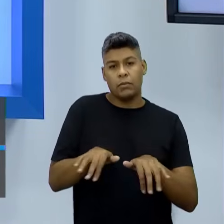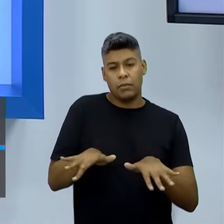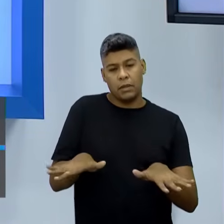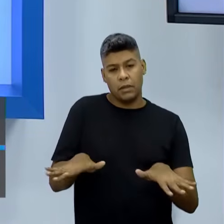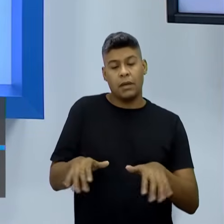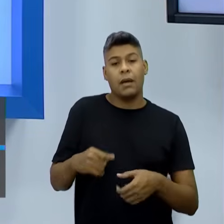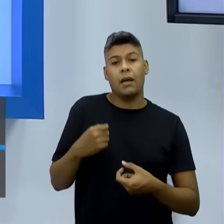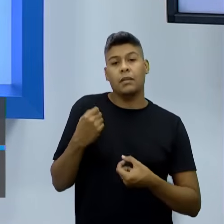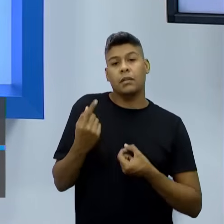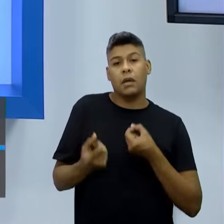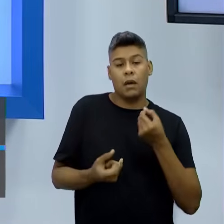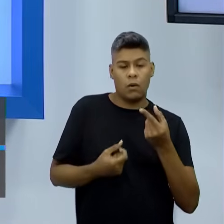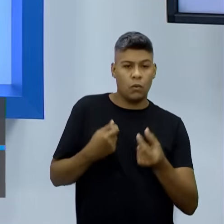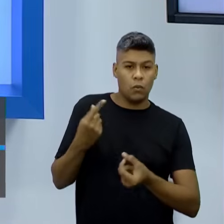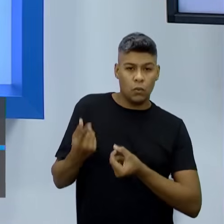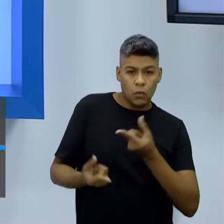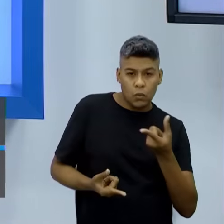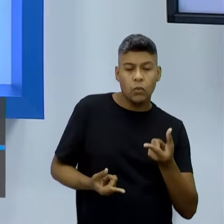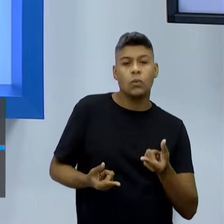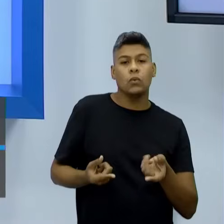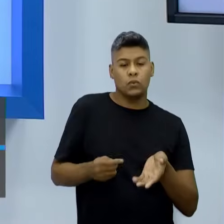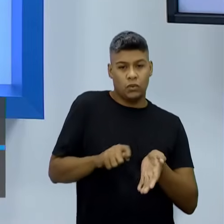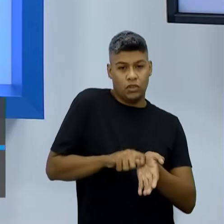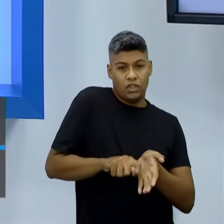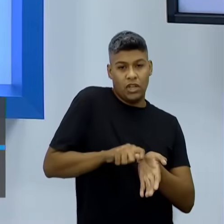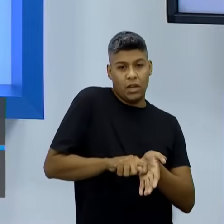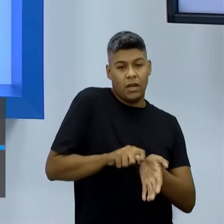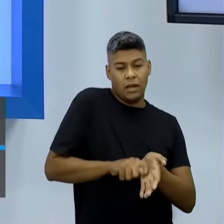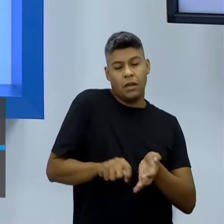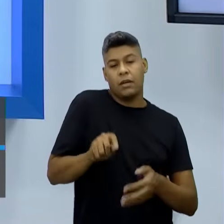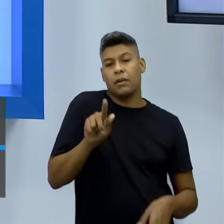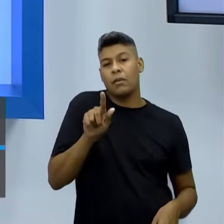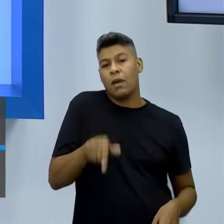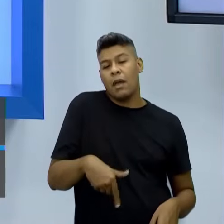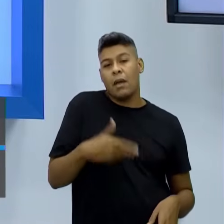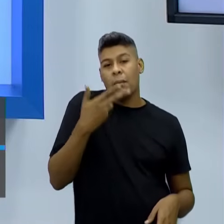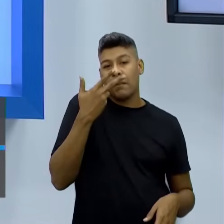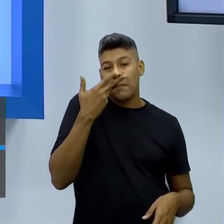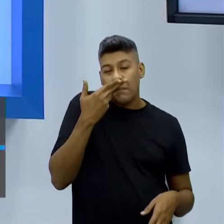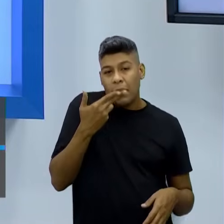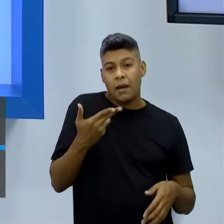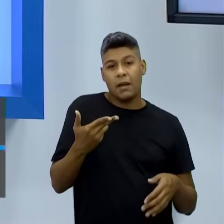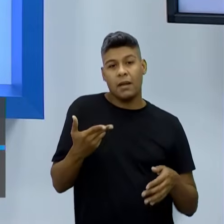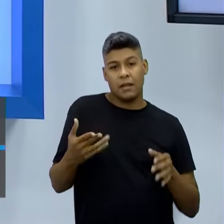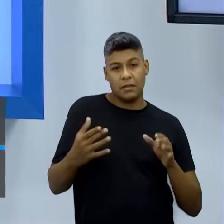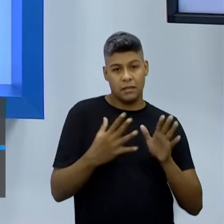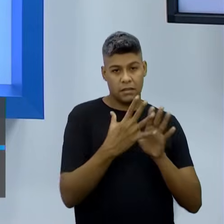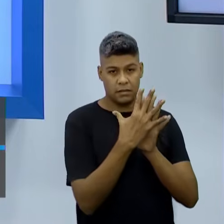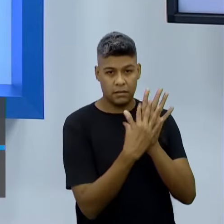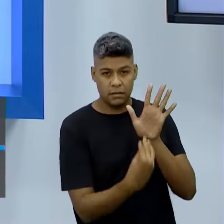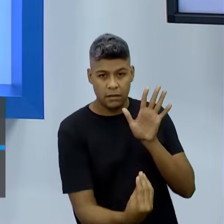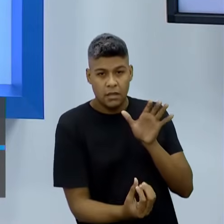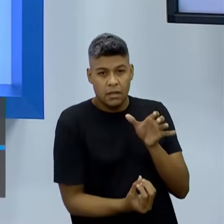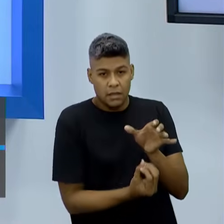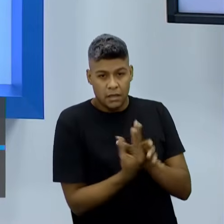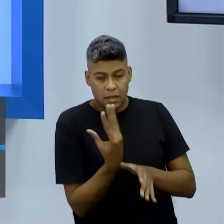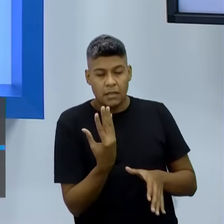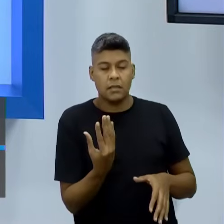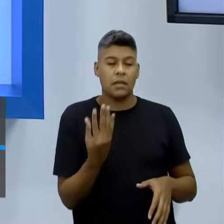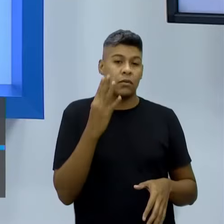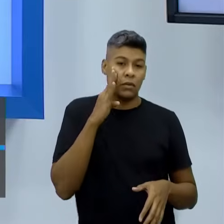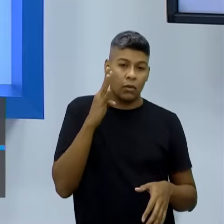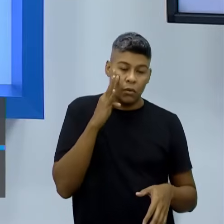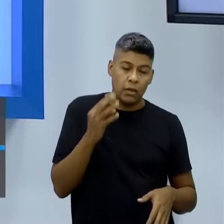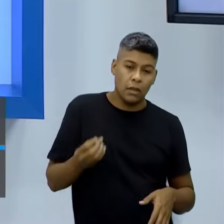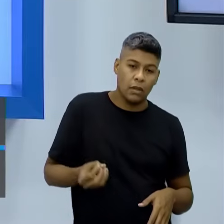muitos deles, né, muitos desses diários de bordo servem como base também para a criação aí de novas teorias,